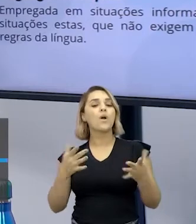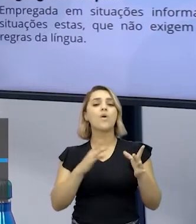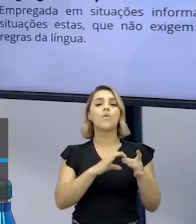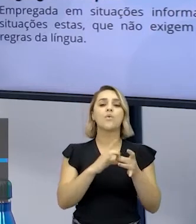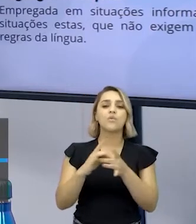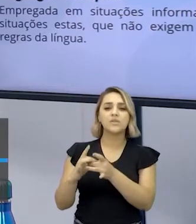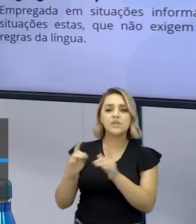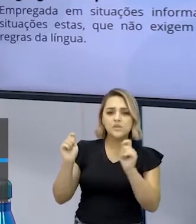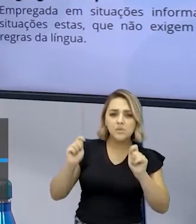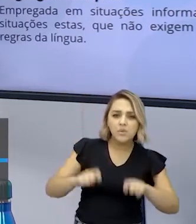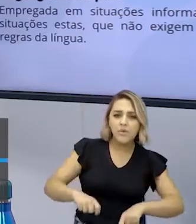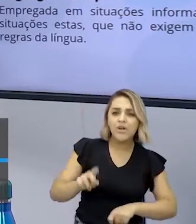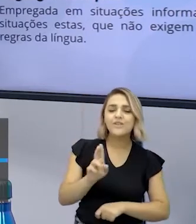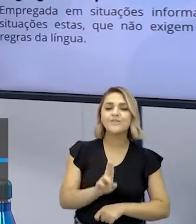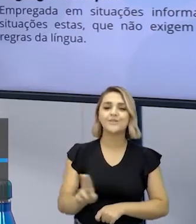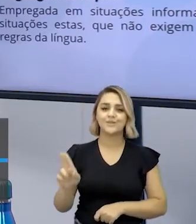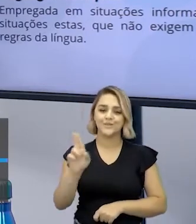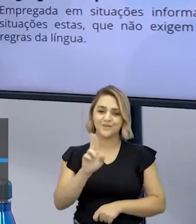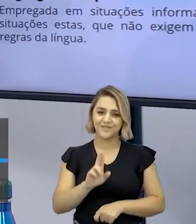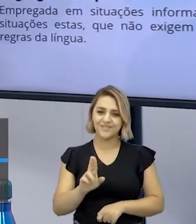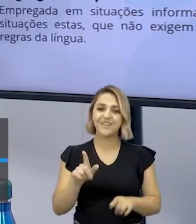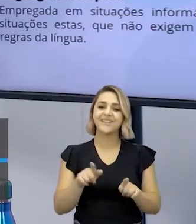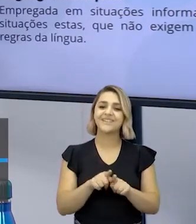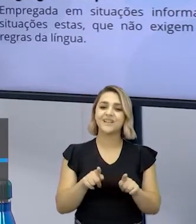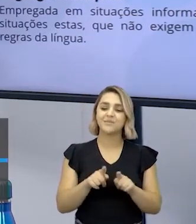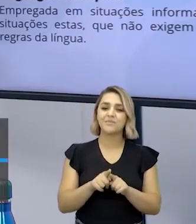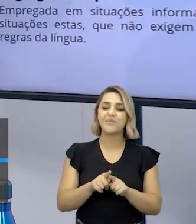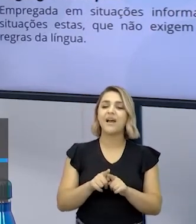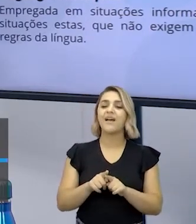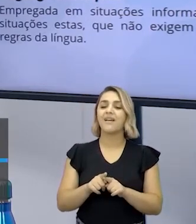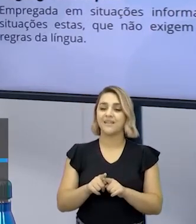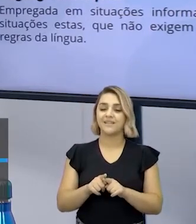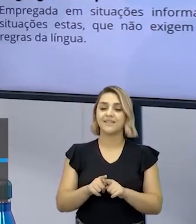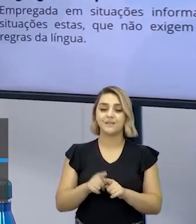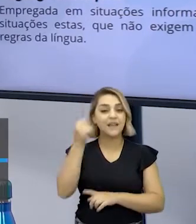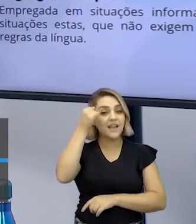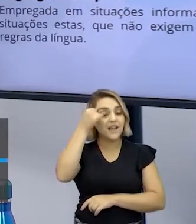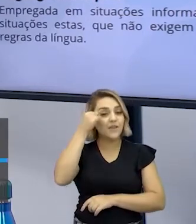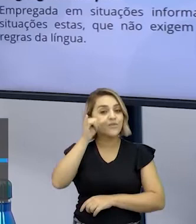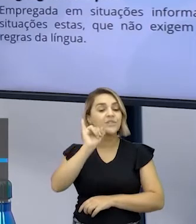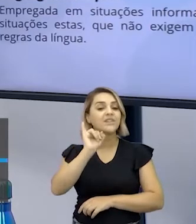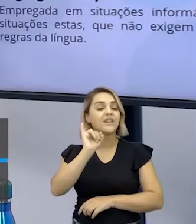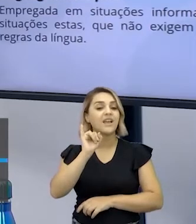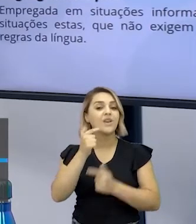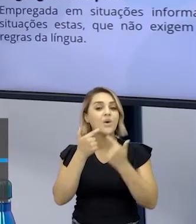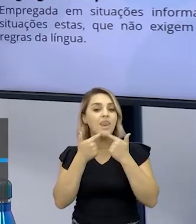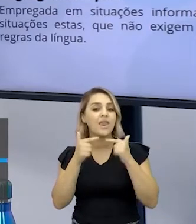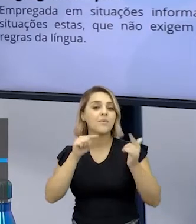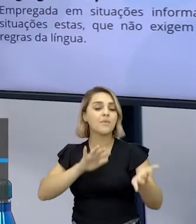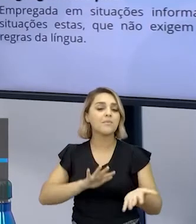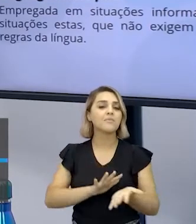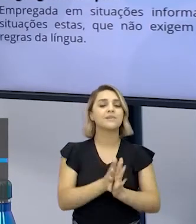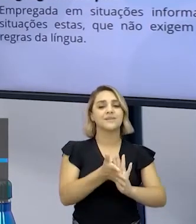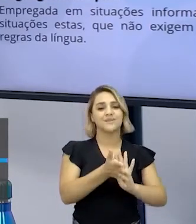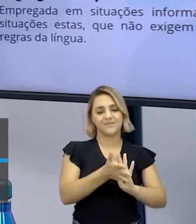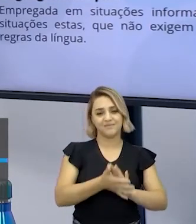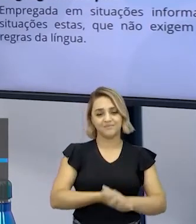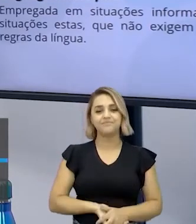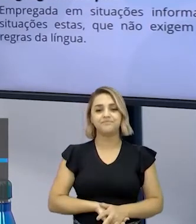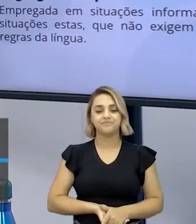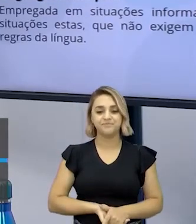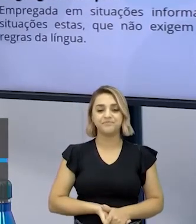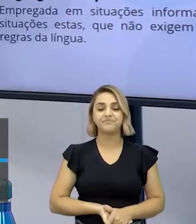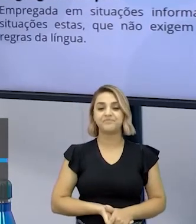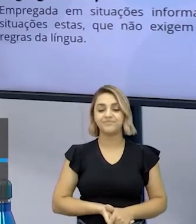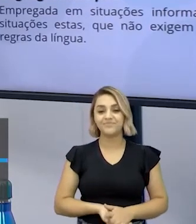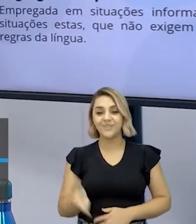essas variedades. E combatendo aí o preconceito linguístico, que traz vários outros preconceitos aí juntos a ele,